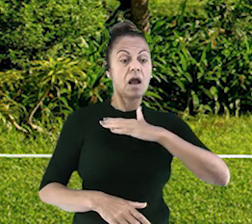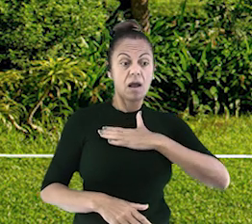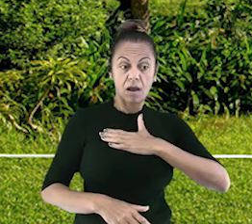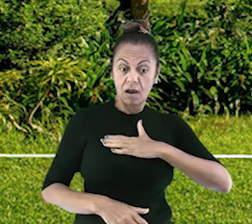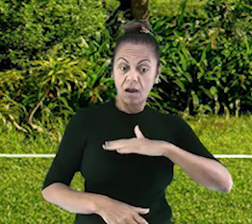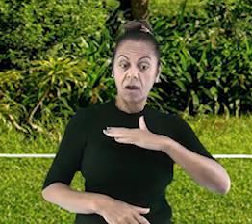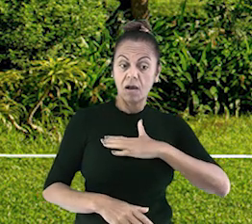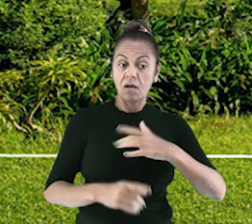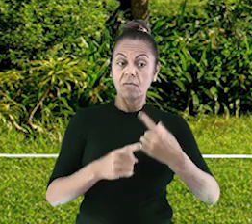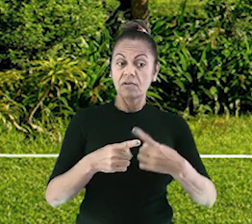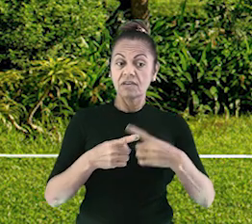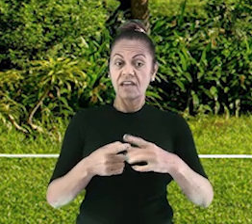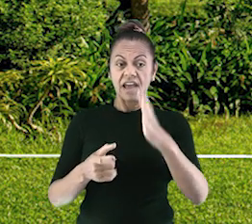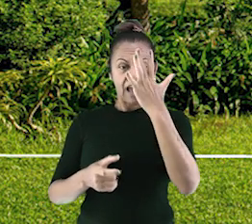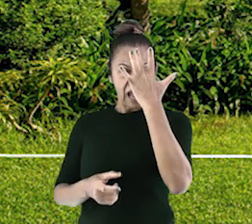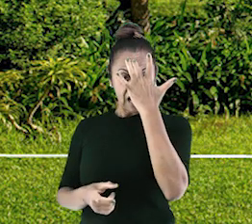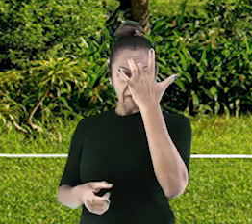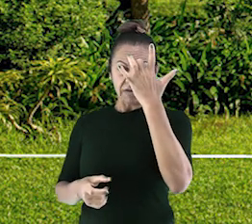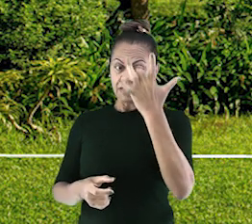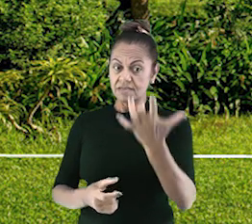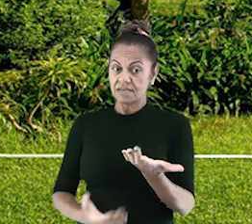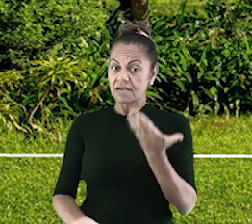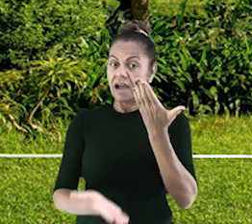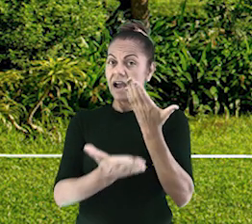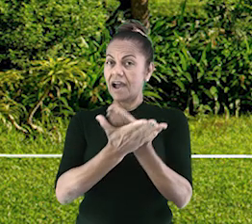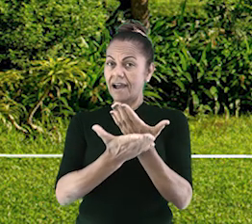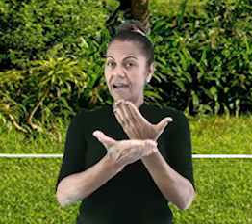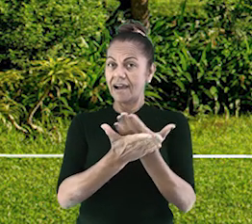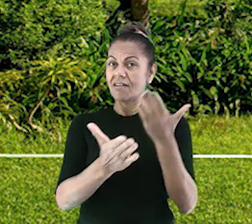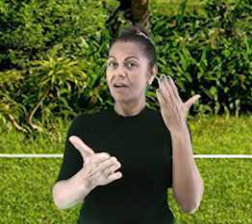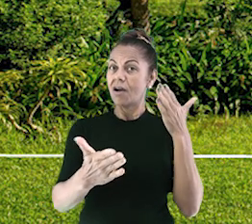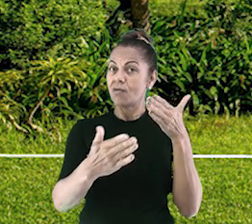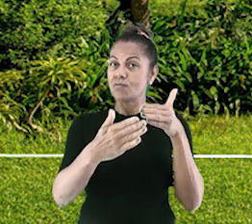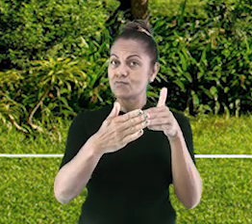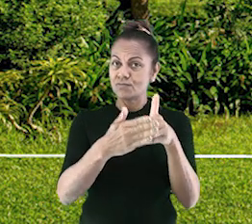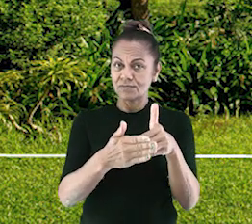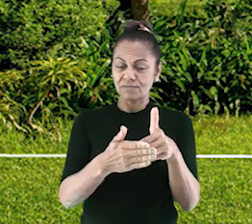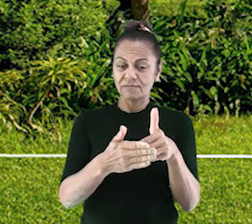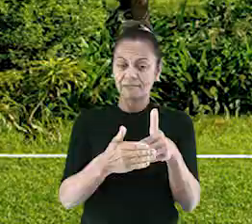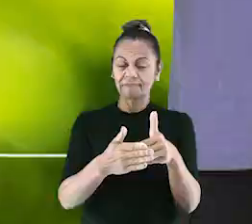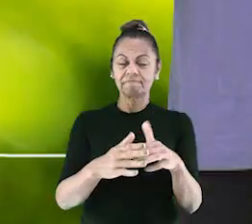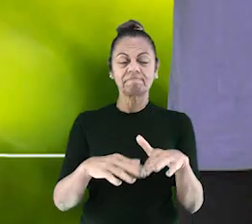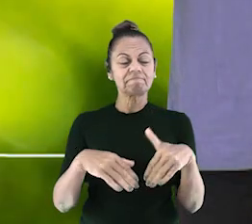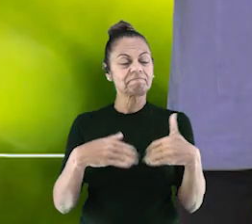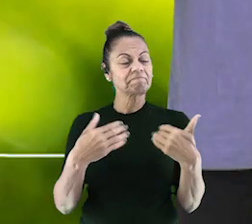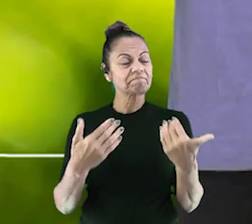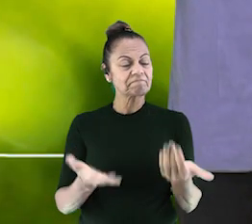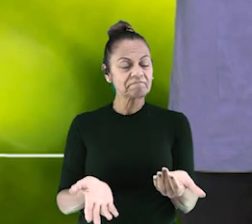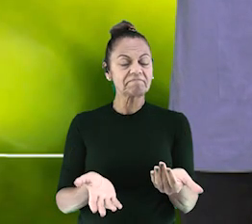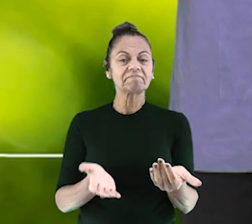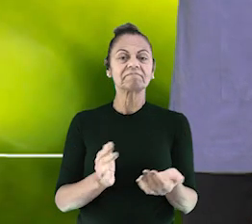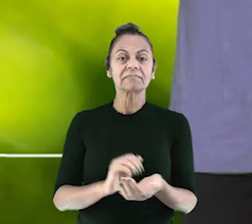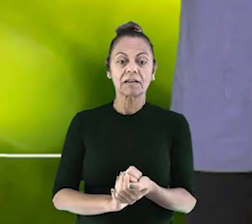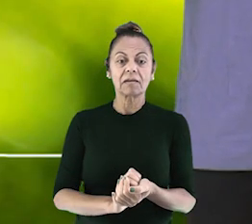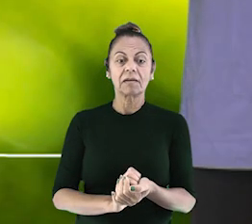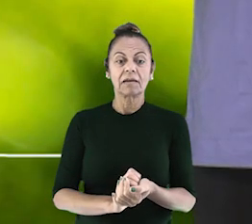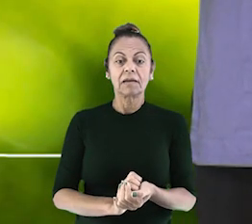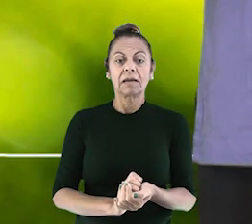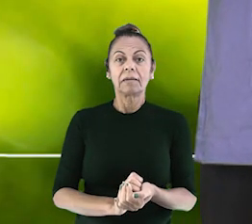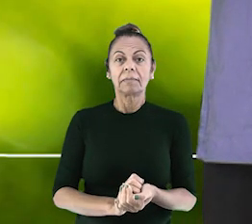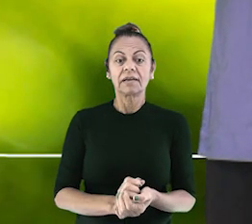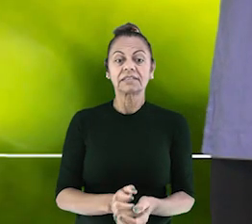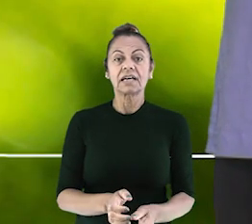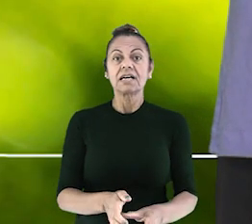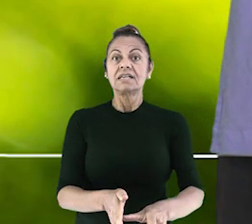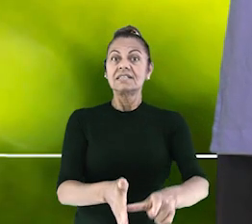porque amanhã você terá a sua última aula. Mais uma noite se